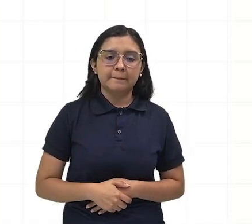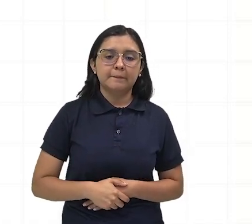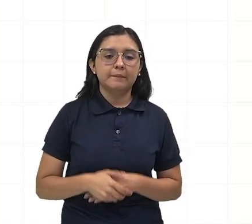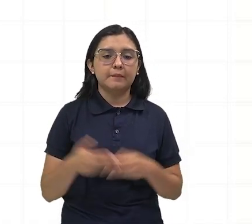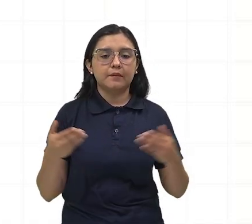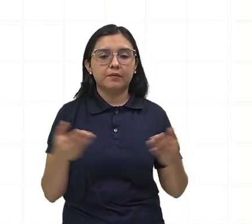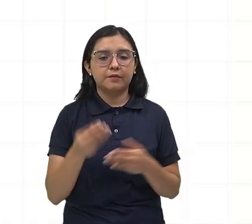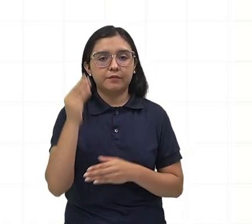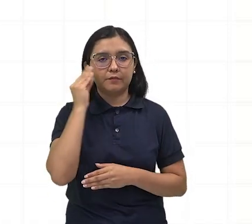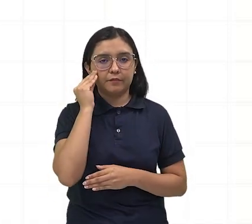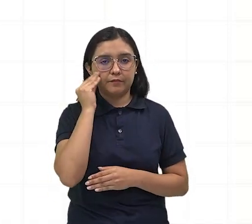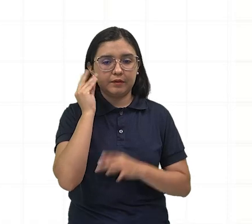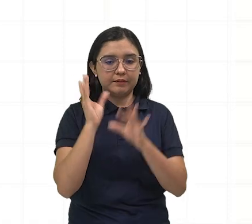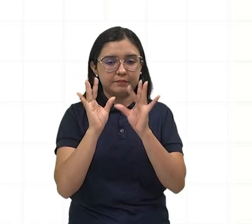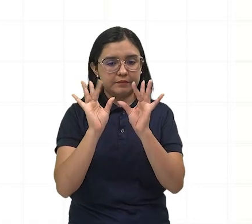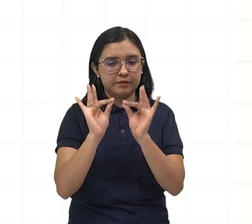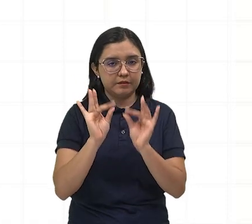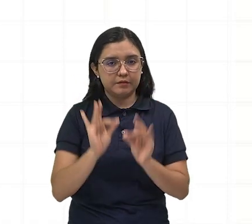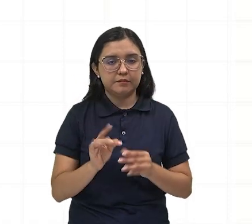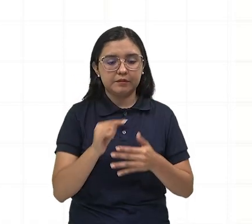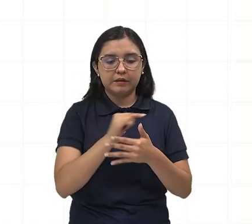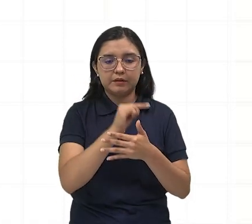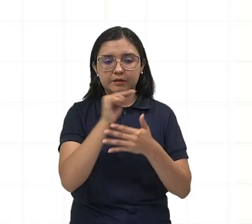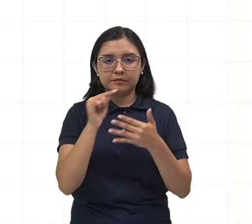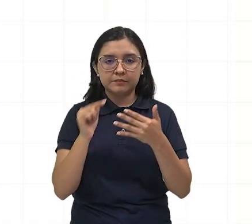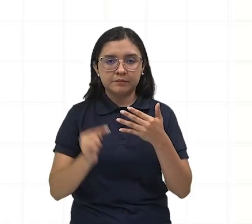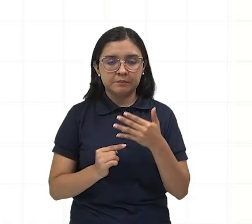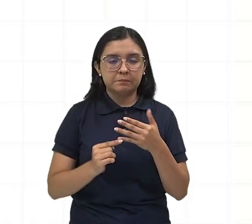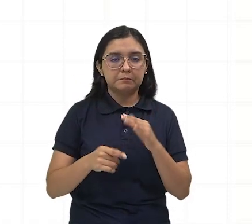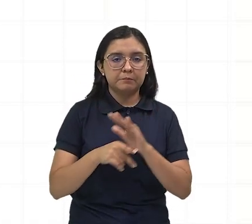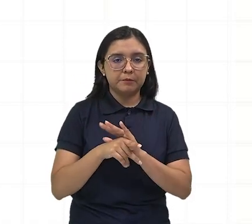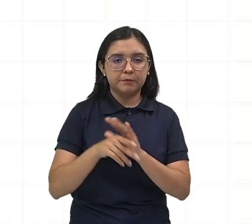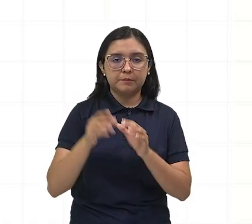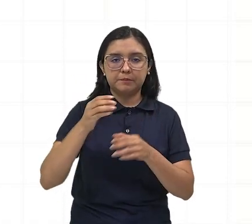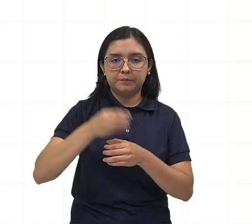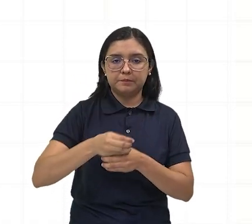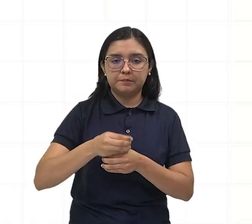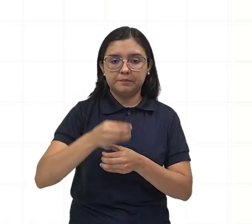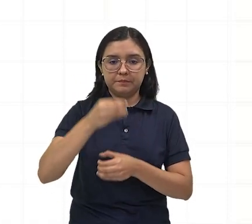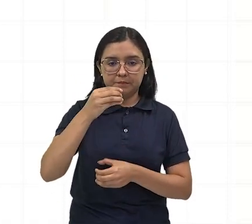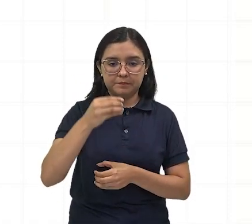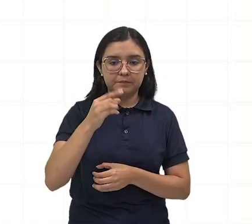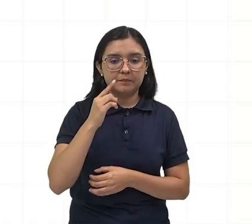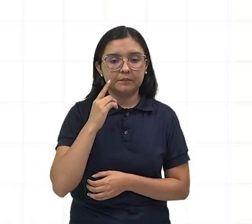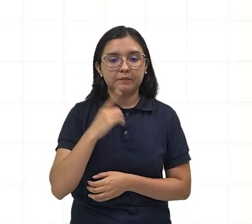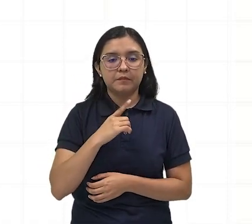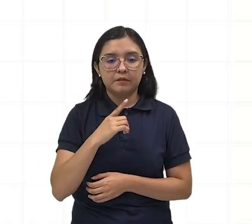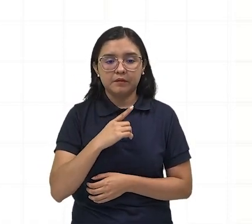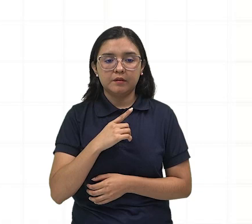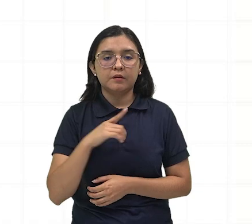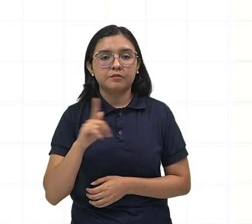Verificar bem esses elementos. Então nós temos aqui a geratriz.